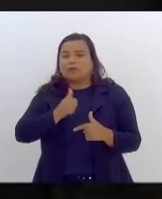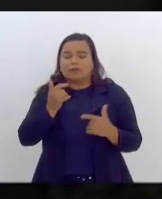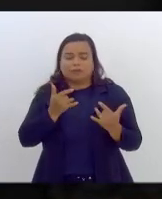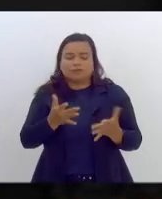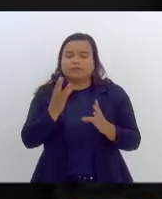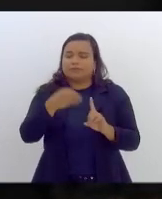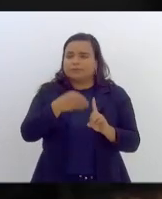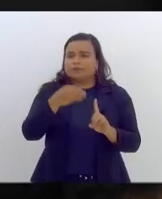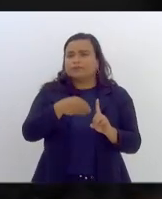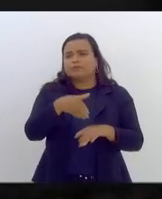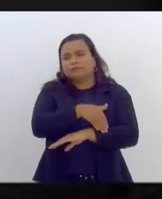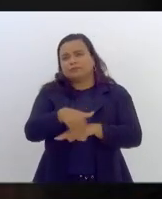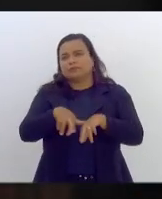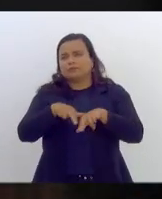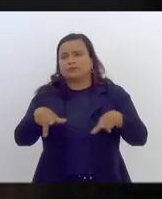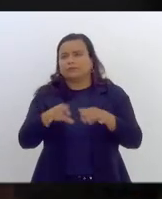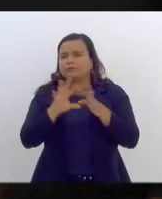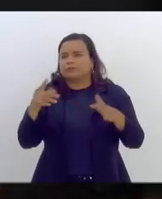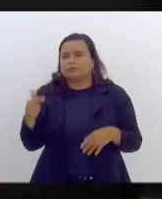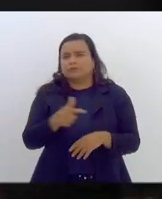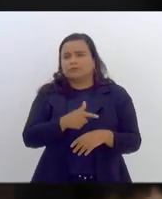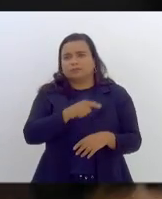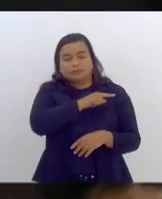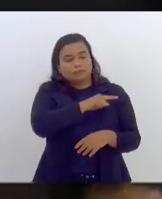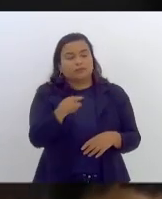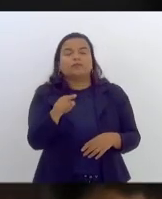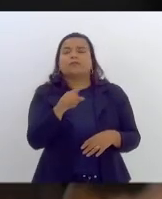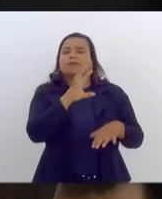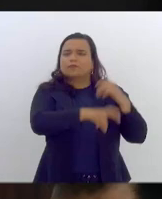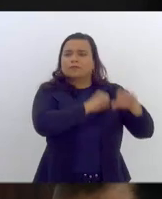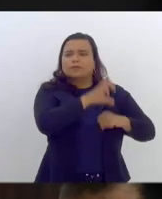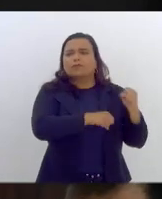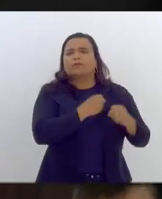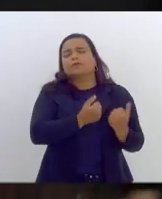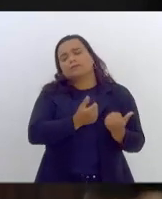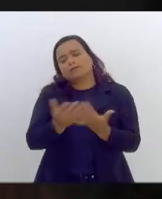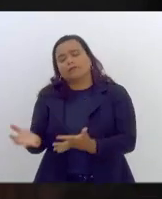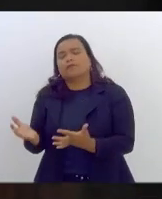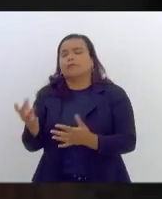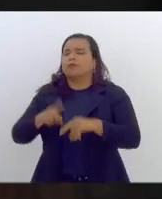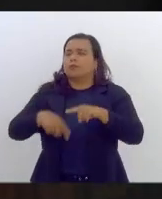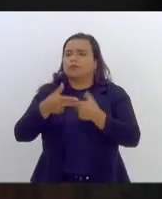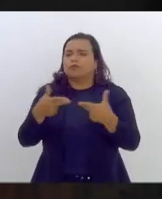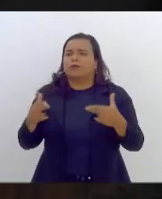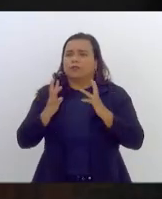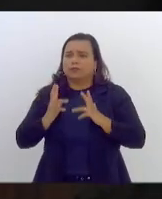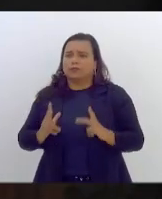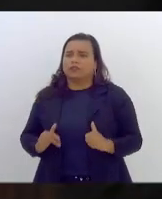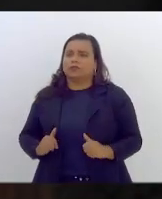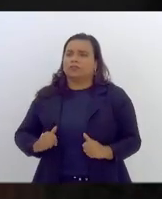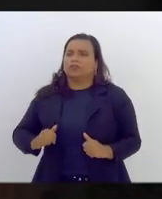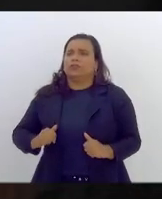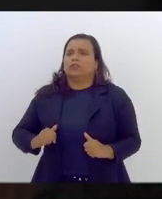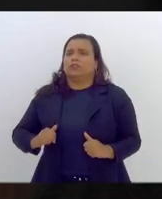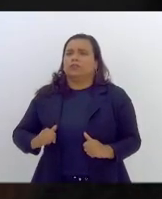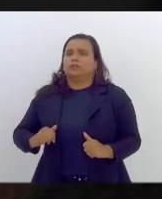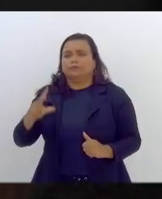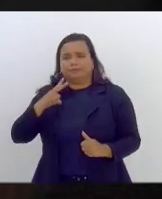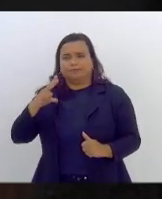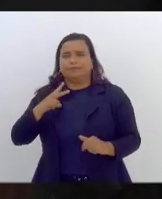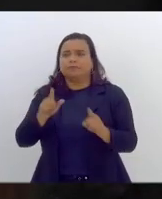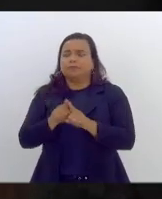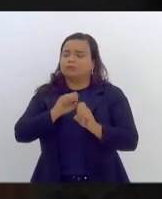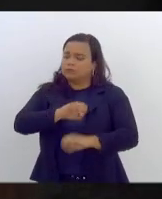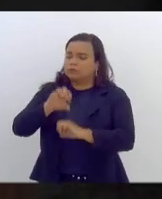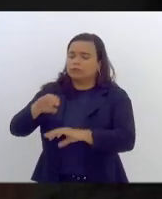de liberdade. O grupo arrecada e distribui produtos de higiene íntima e ministra palestras sobre